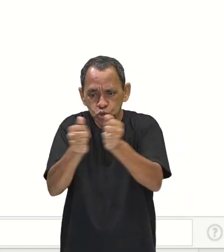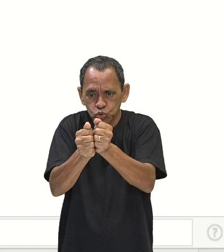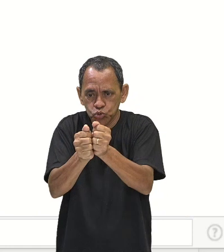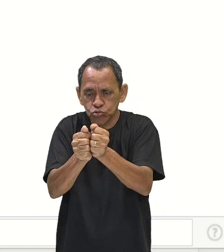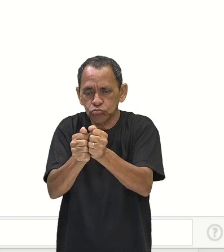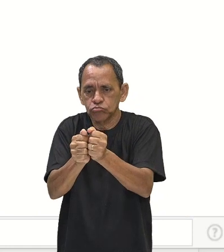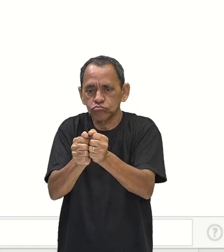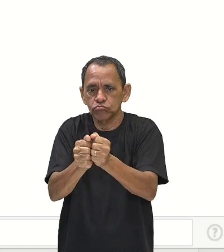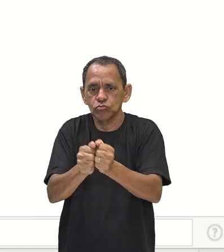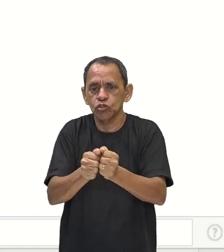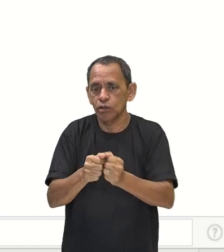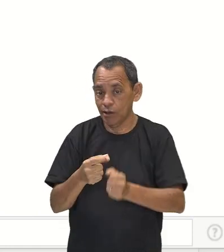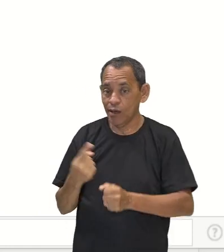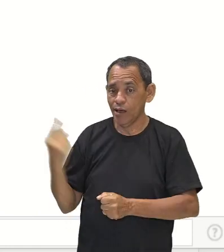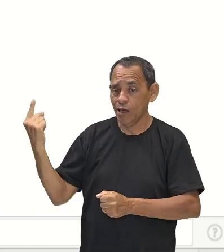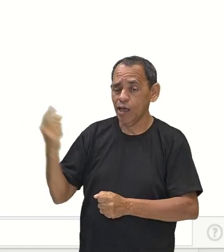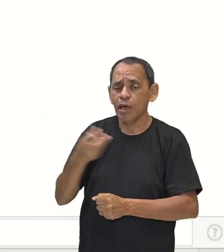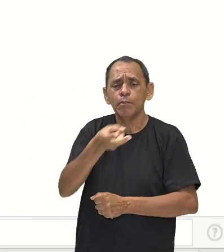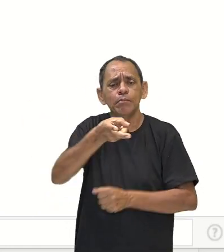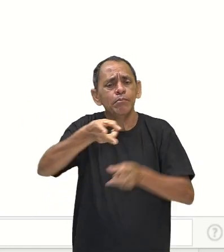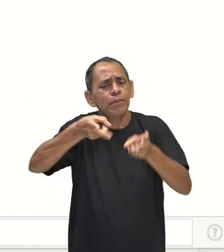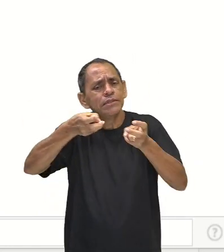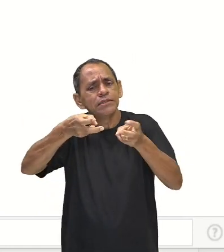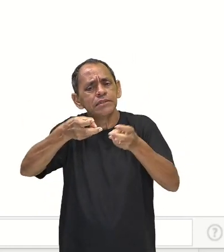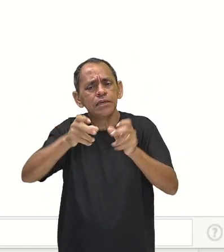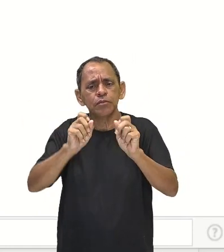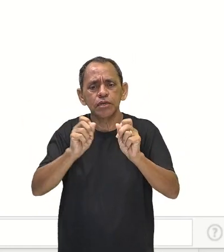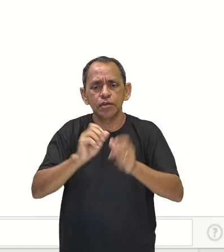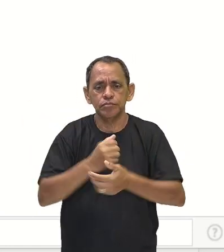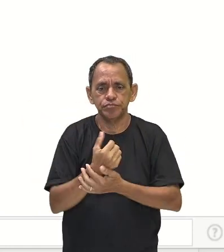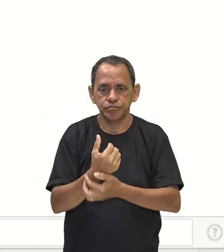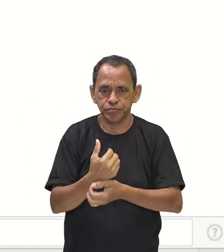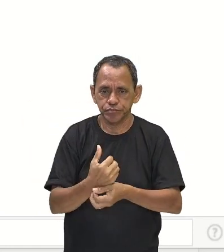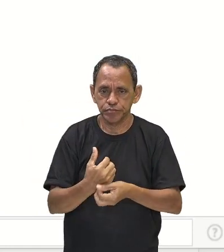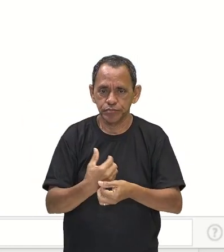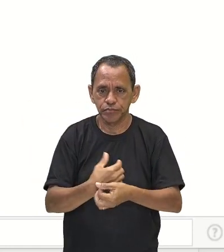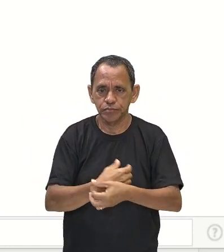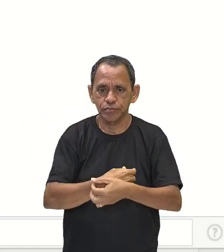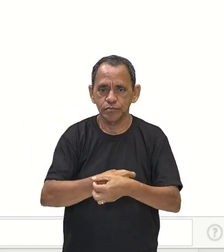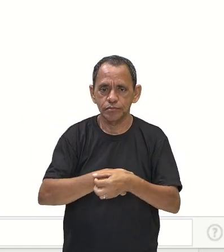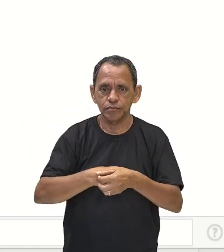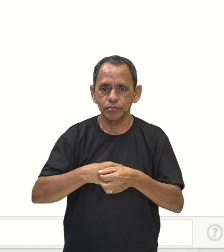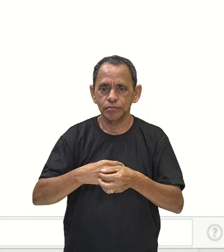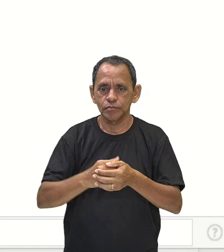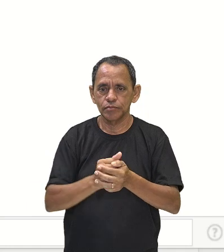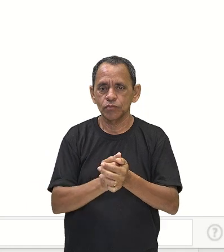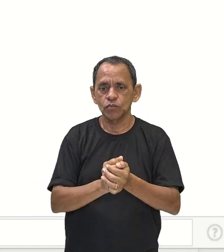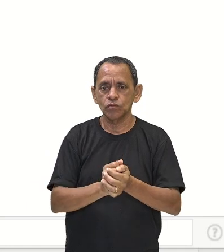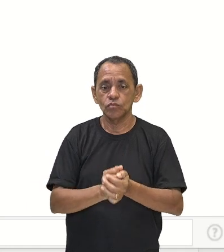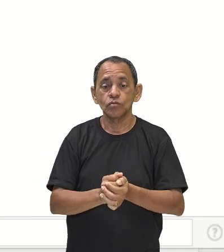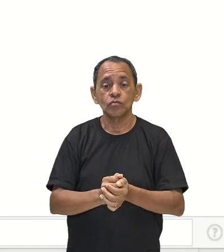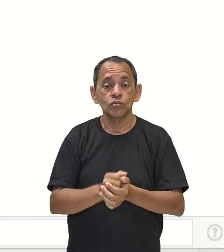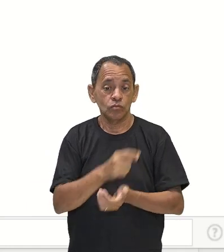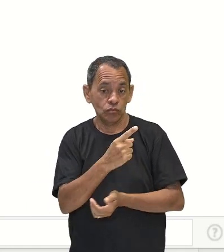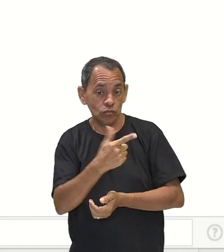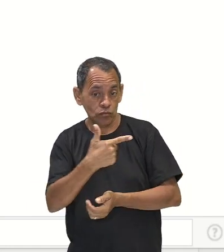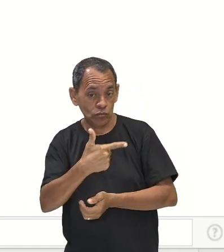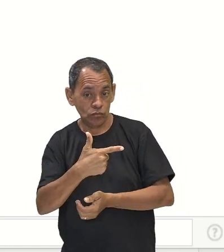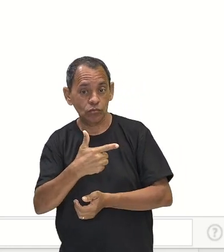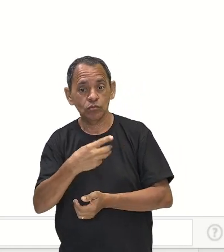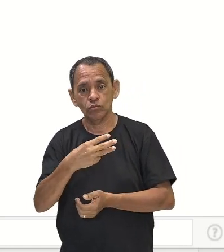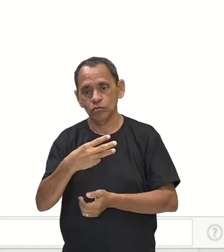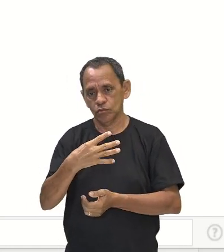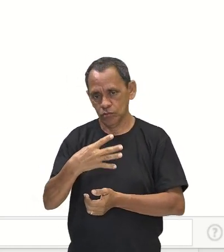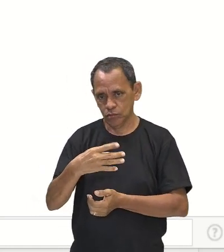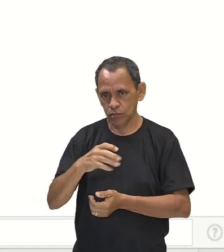nós teríamos aqui 1, 2, 3, 4, 5, 6, 7, 8